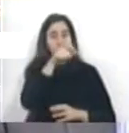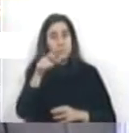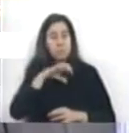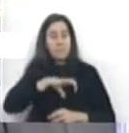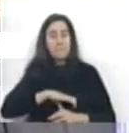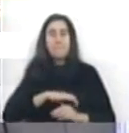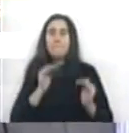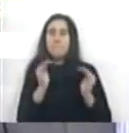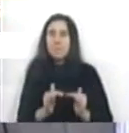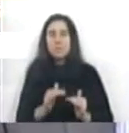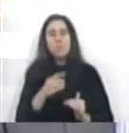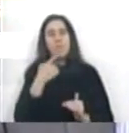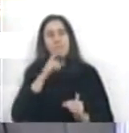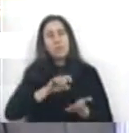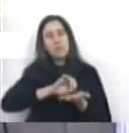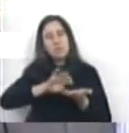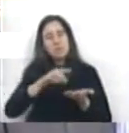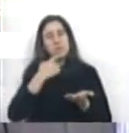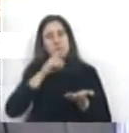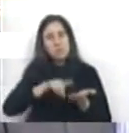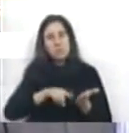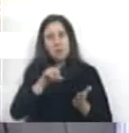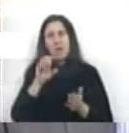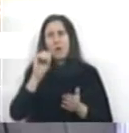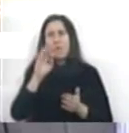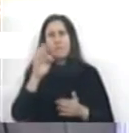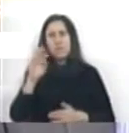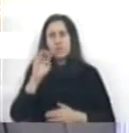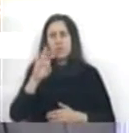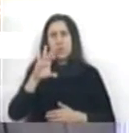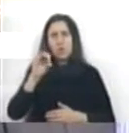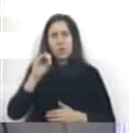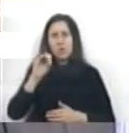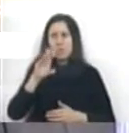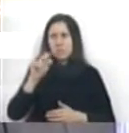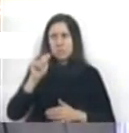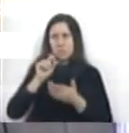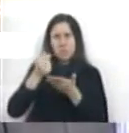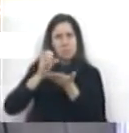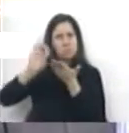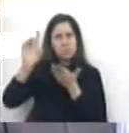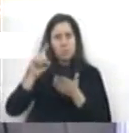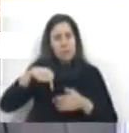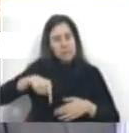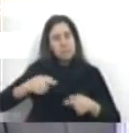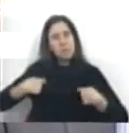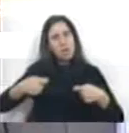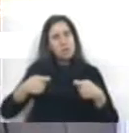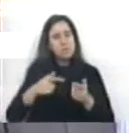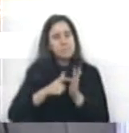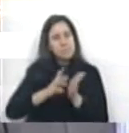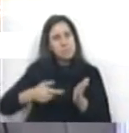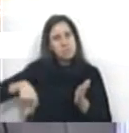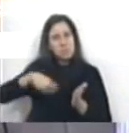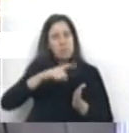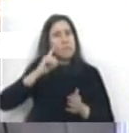menos, de quem nunca colocará o seu dinheiro numa offshore, mas sim o gastará aqui no que mais precisa, é o